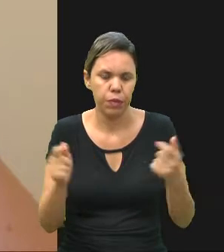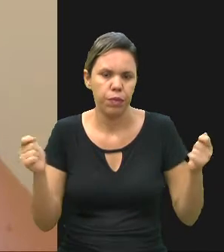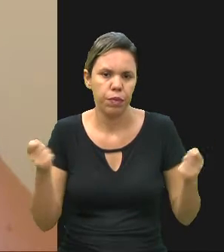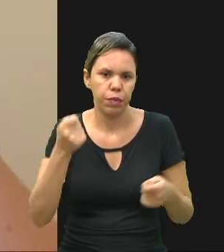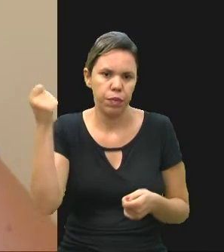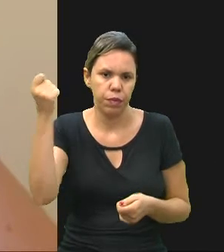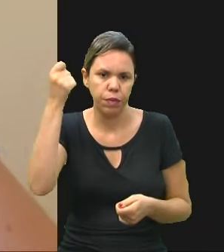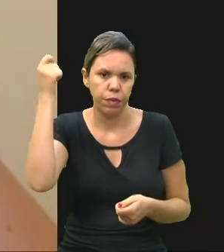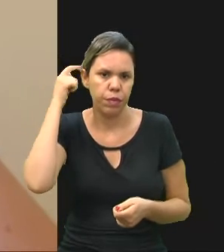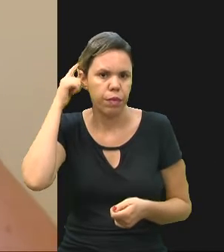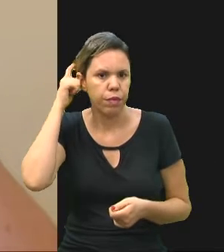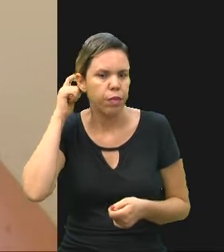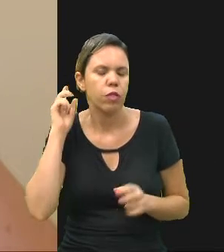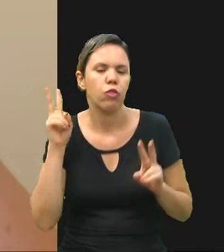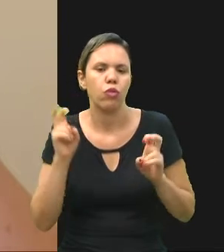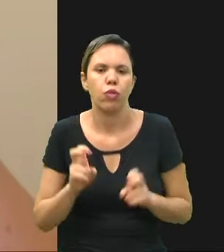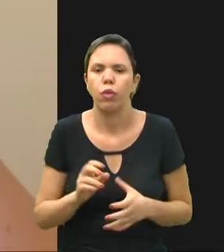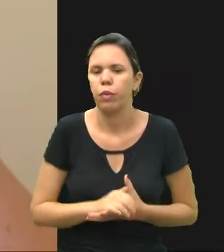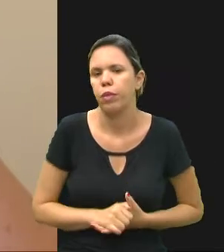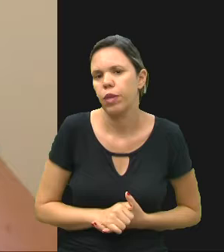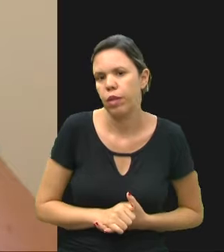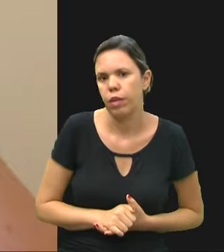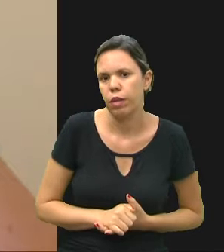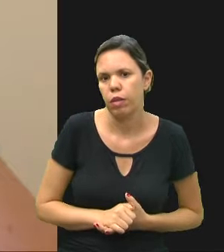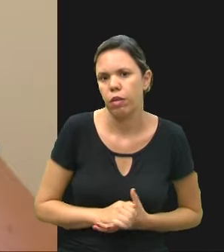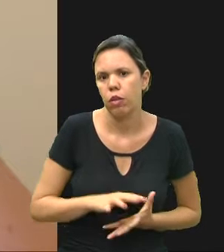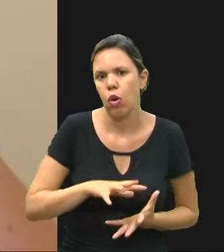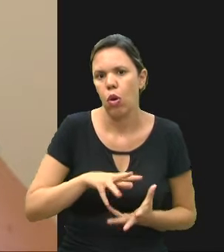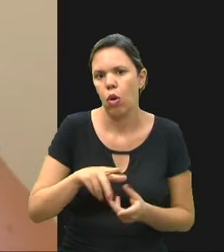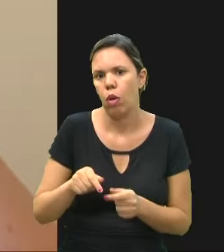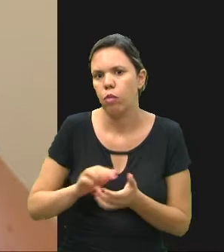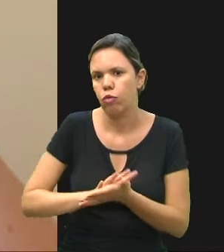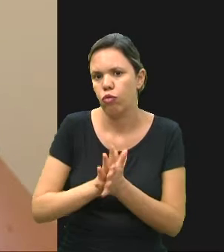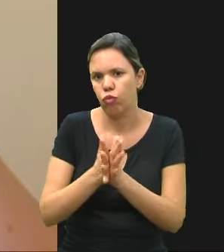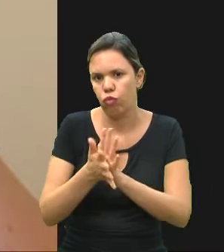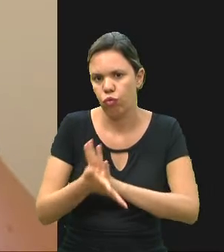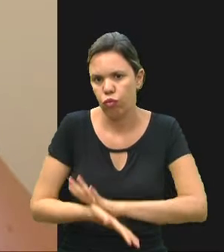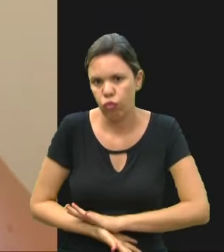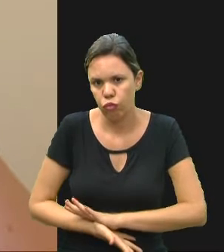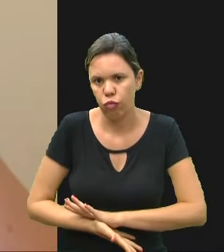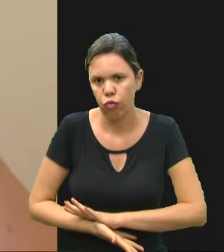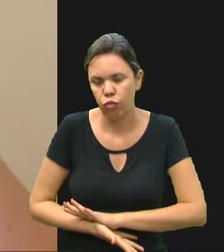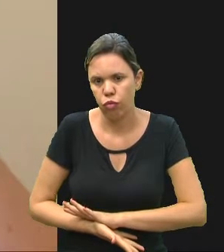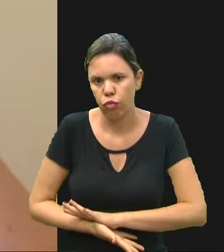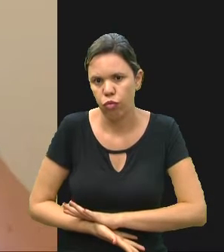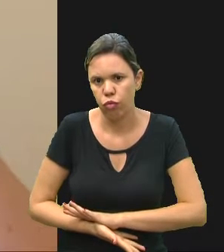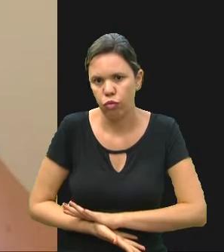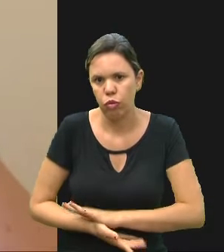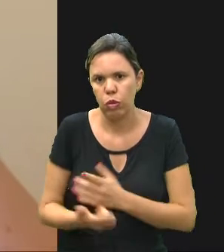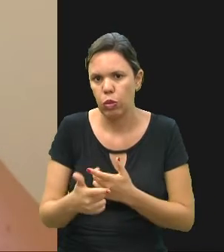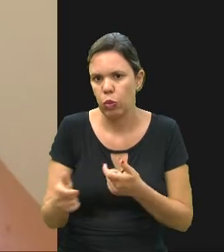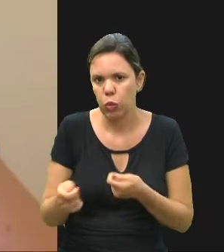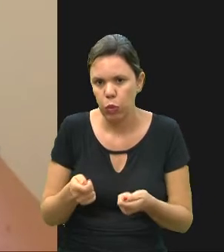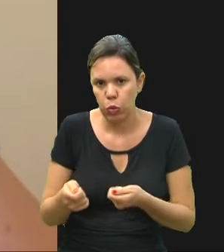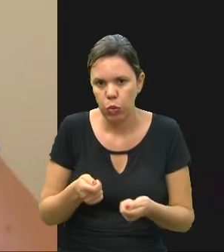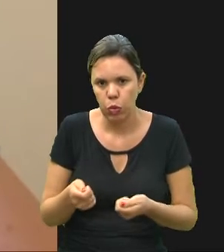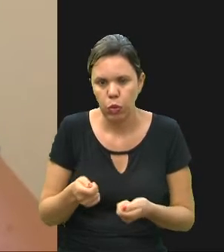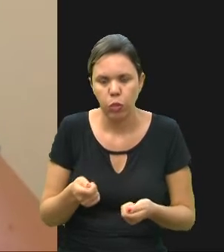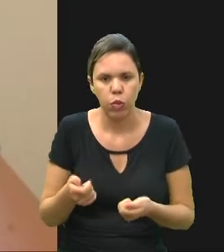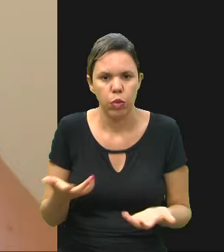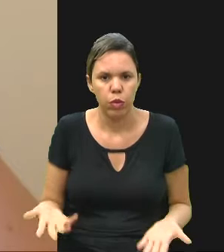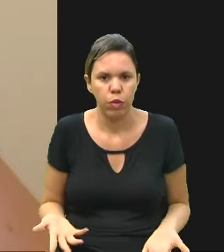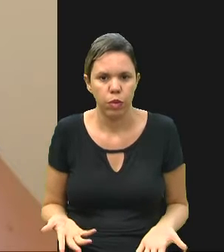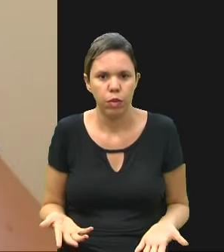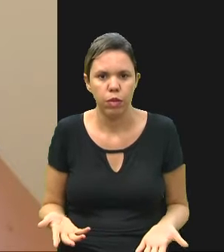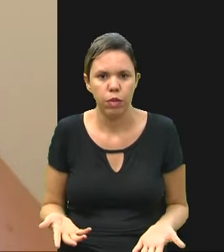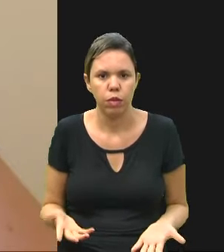muito graves relacionadas com esse quadro, né, global de destruição sem o devido controle daquilo que